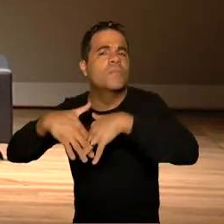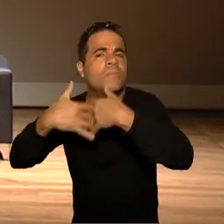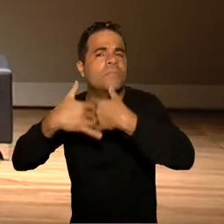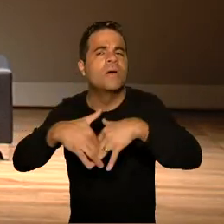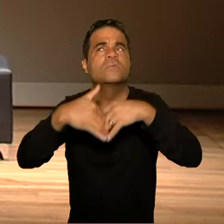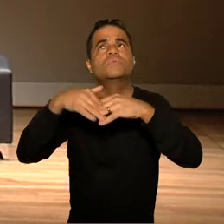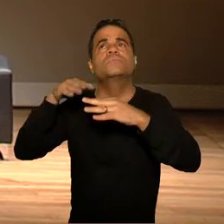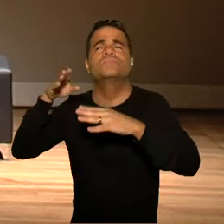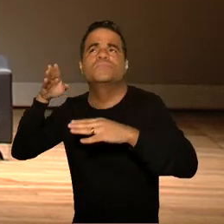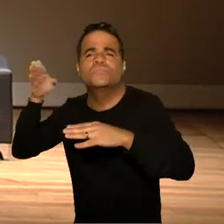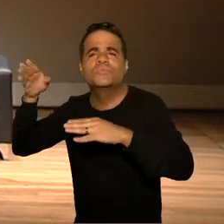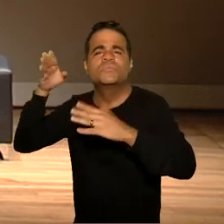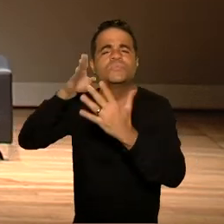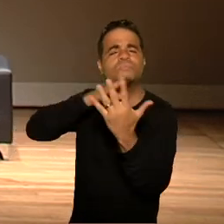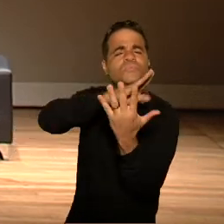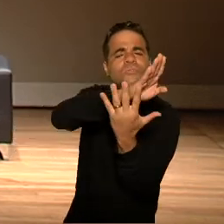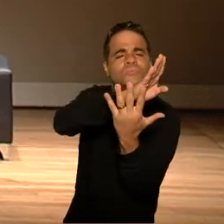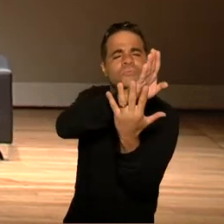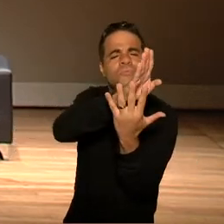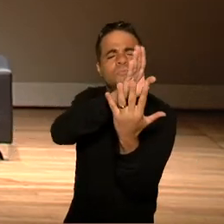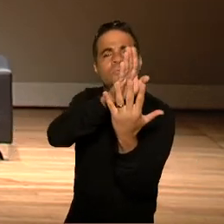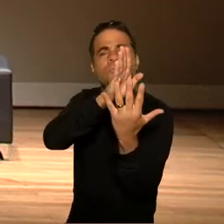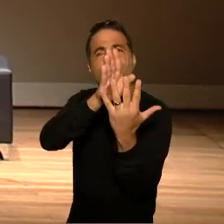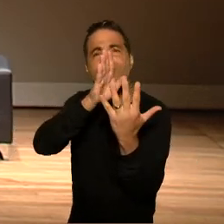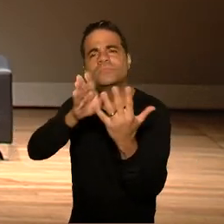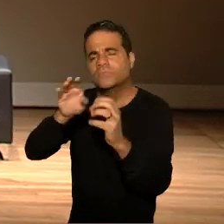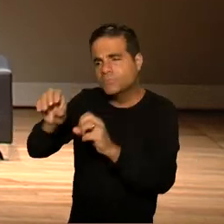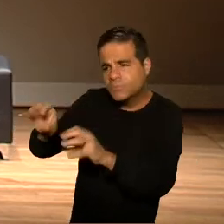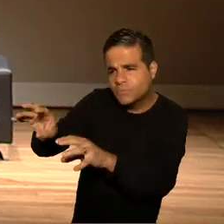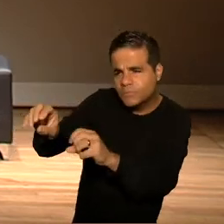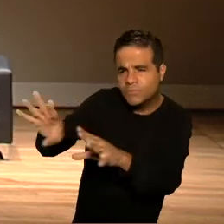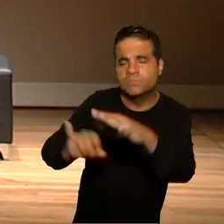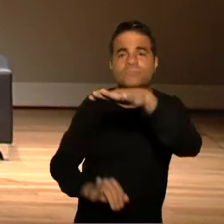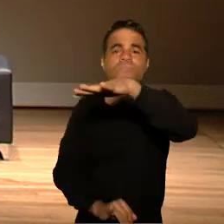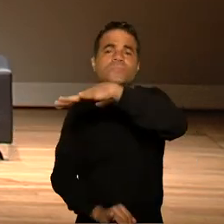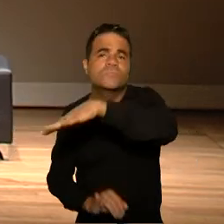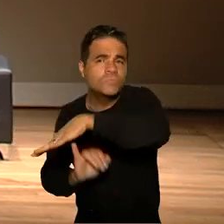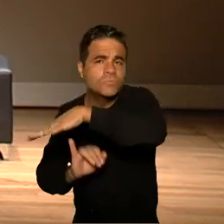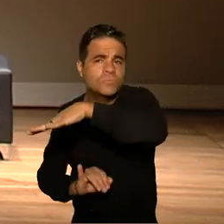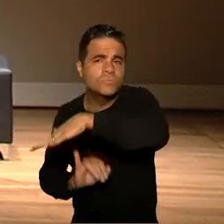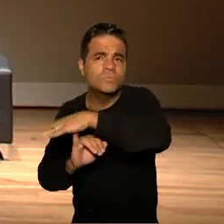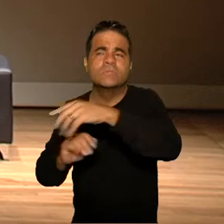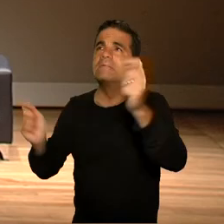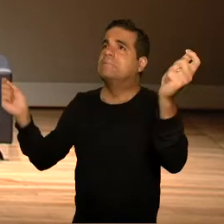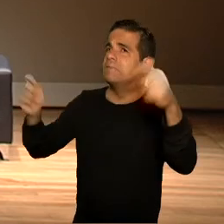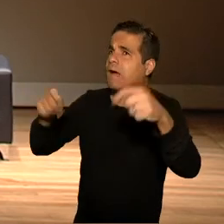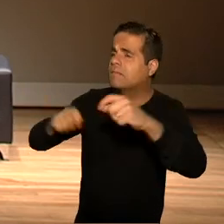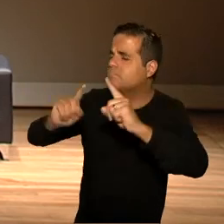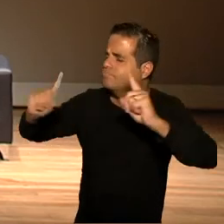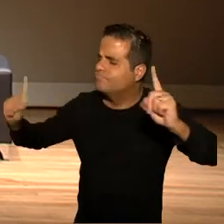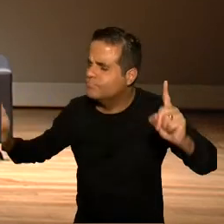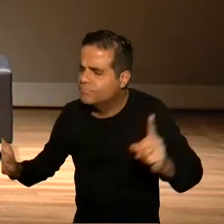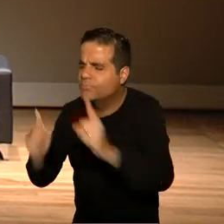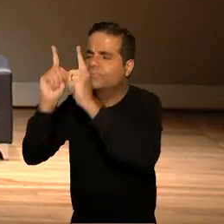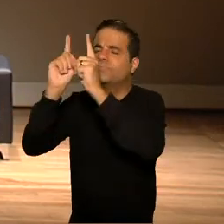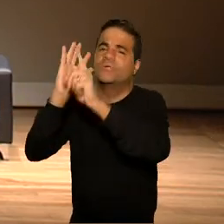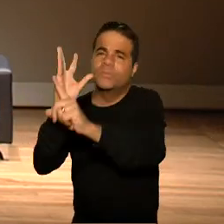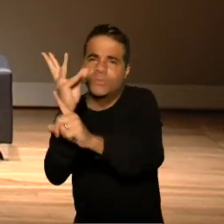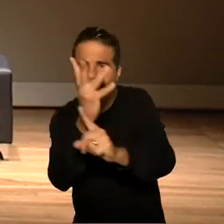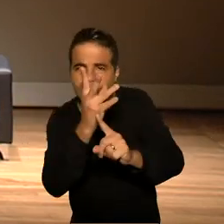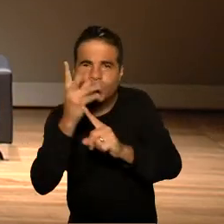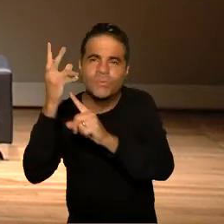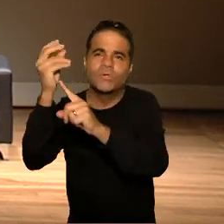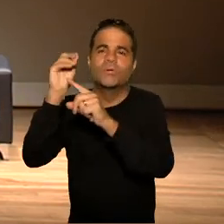passear por muitos temas entender como que a educação como essas instituições culturais podem nos aproximar da arte da